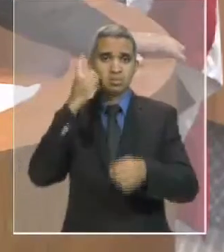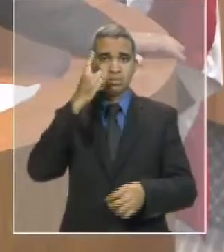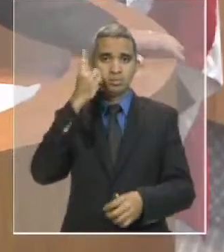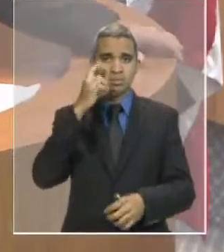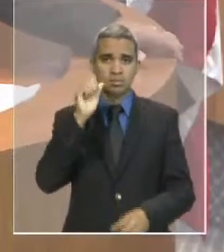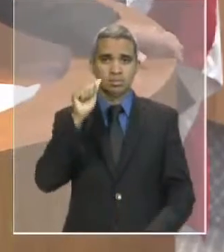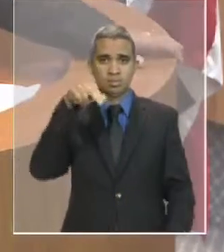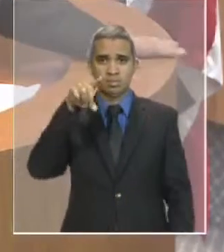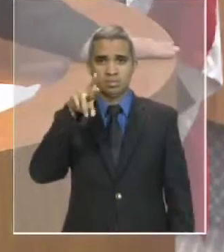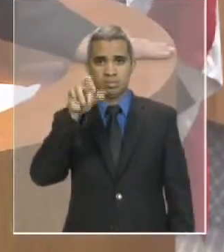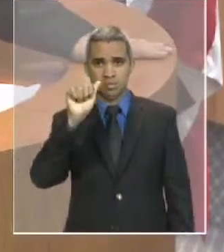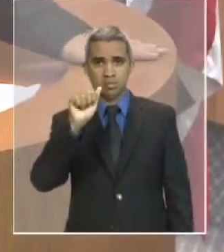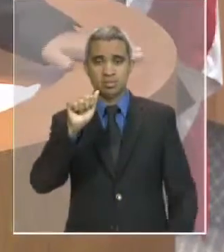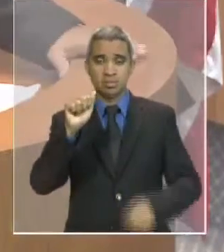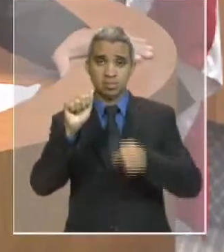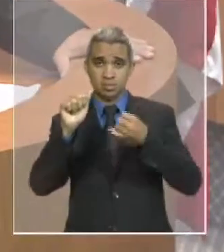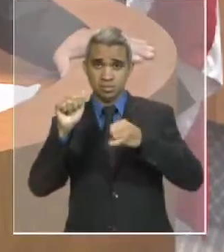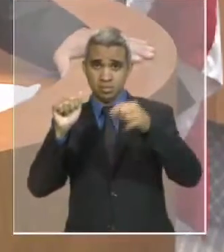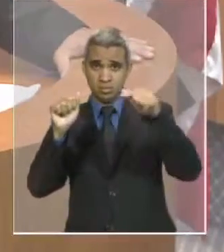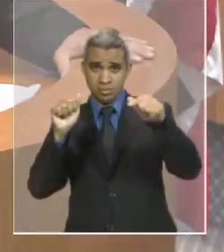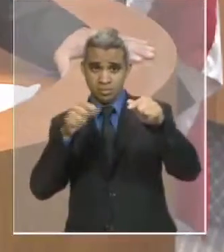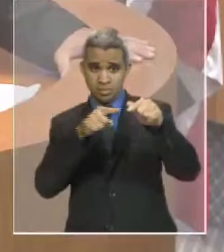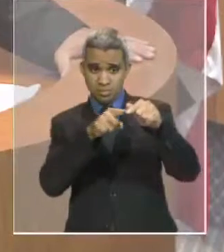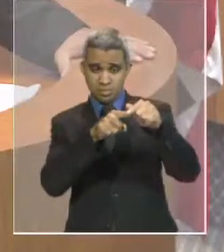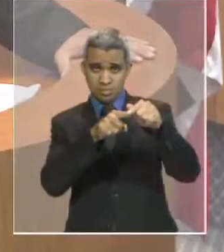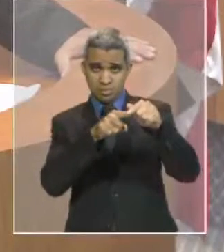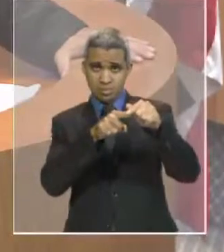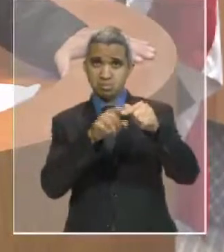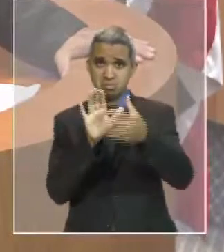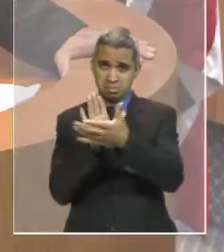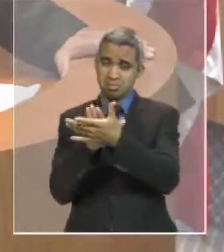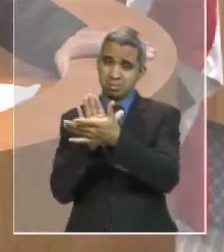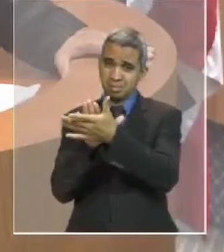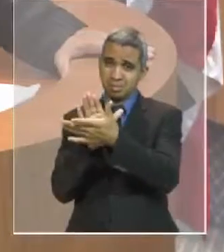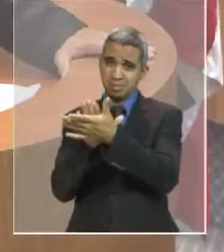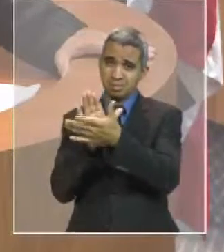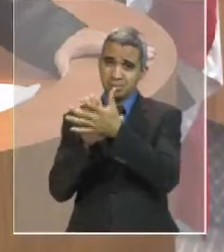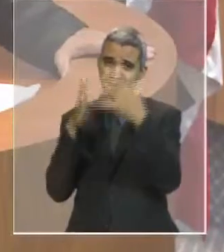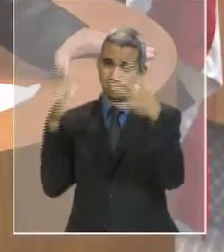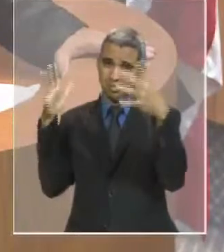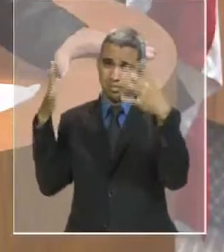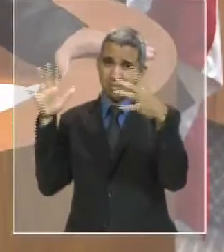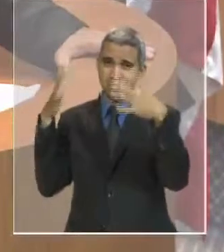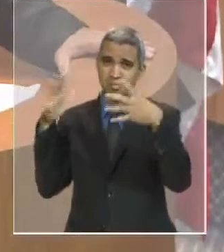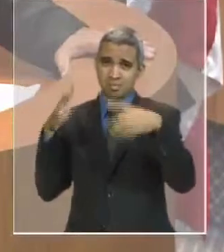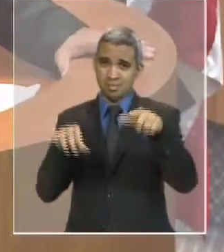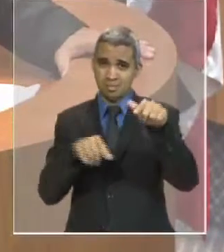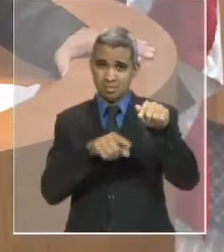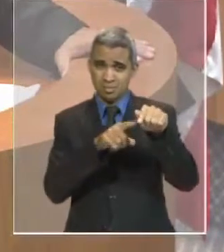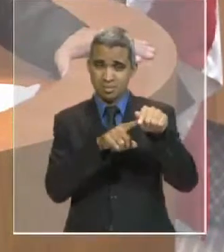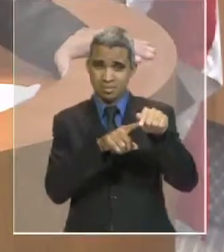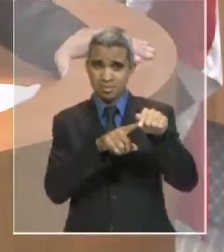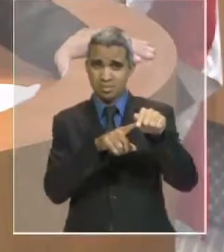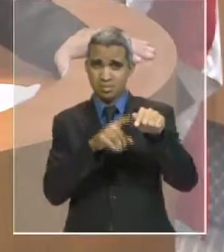tiver 7 que aplaudam o governador Flávio Dino, por